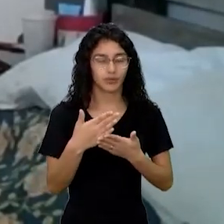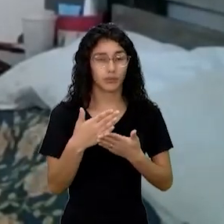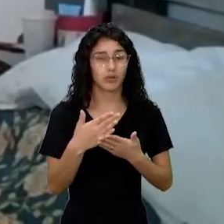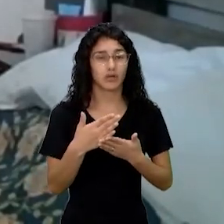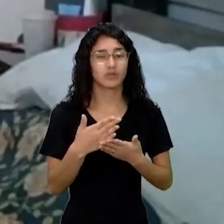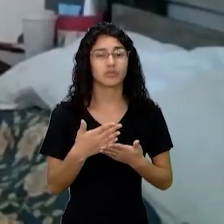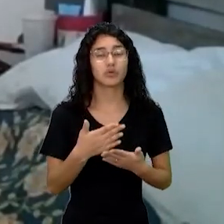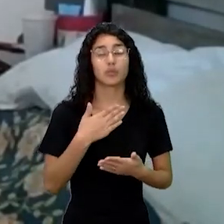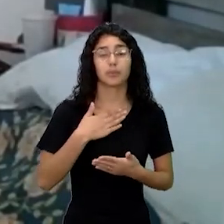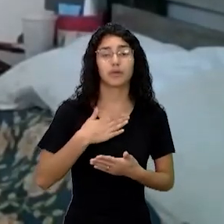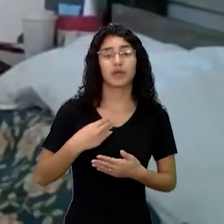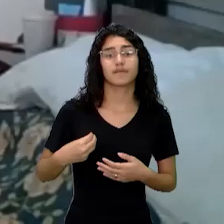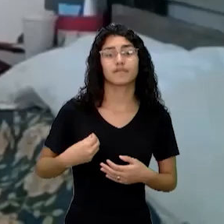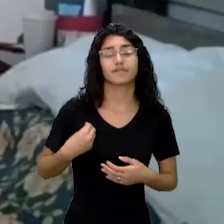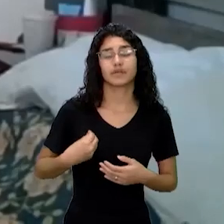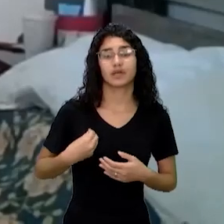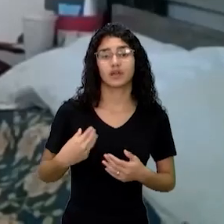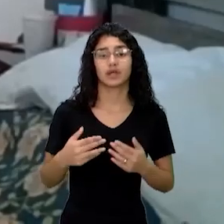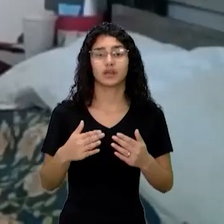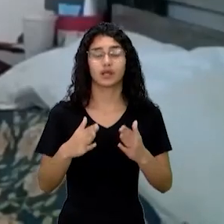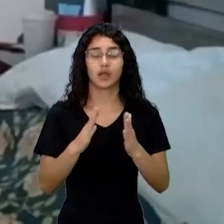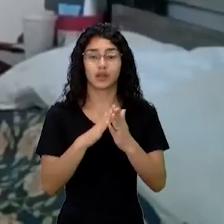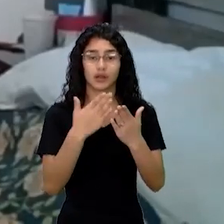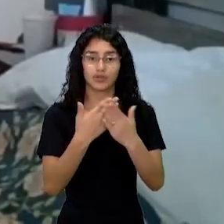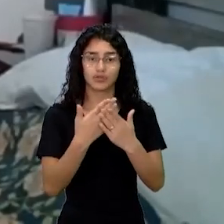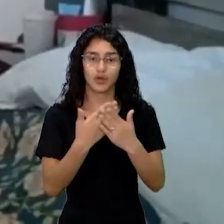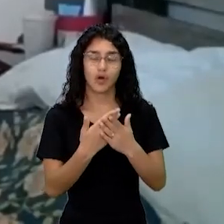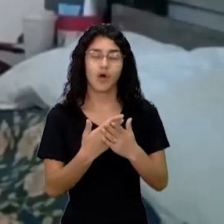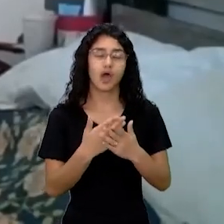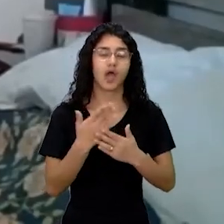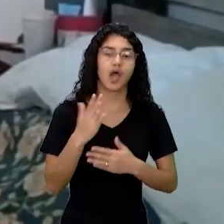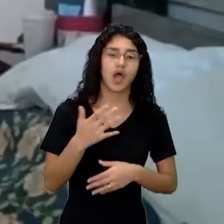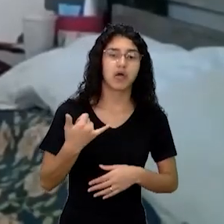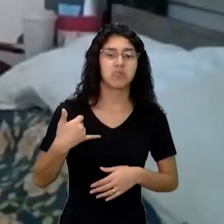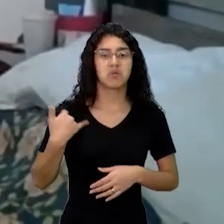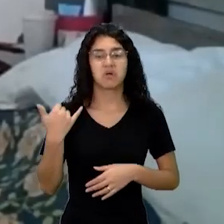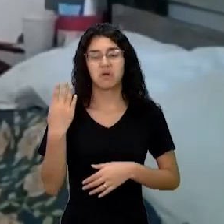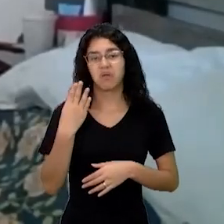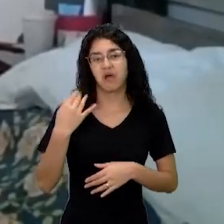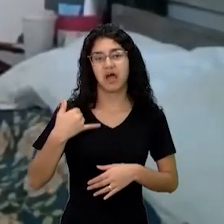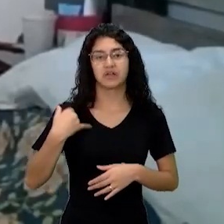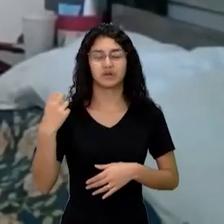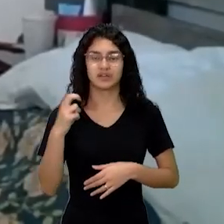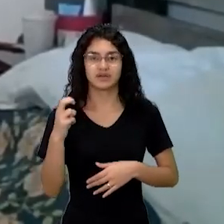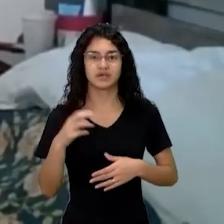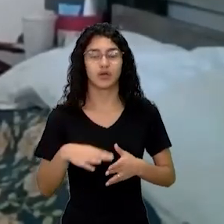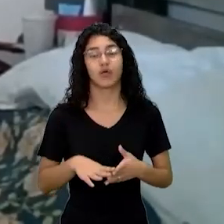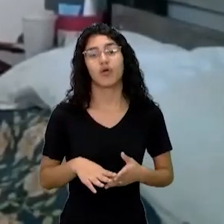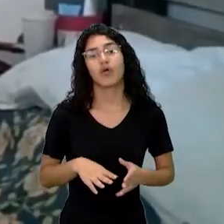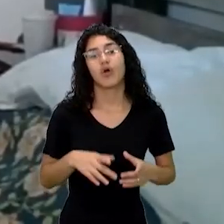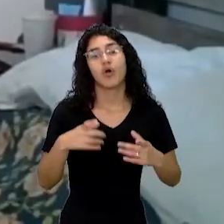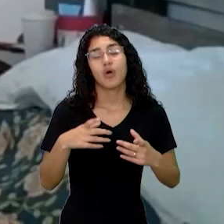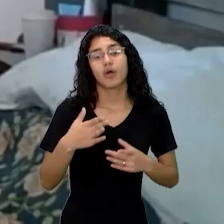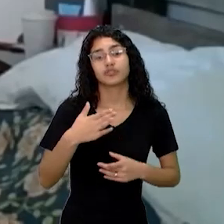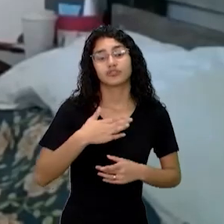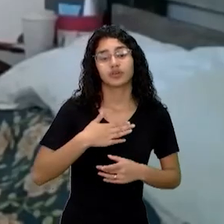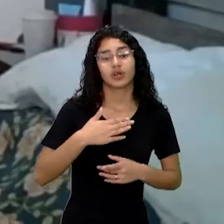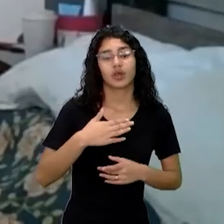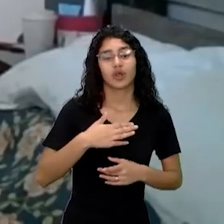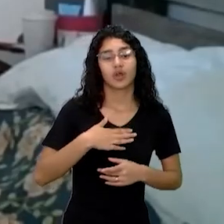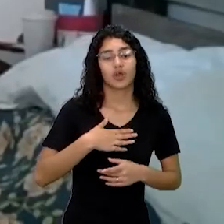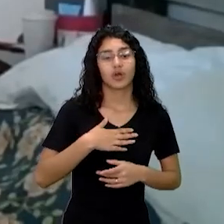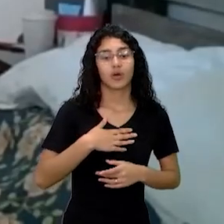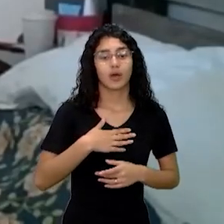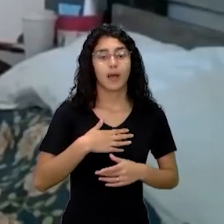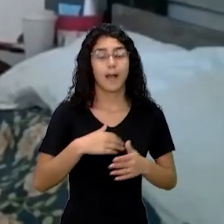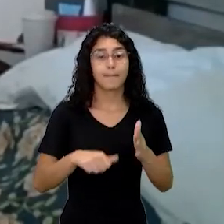de estudante, né, ali nos 4 ou 5 anos de idade, eu acho que foi onde eu tive a minha primeira